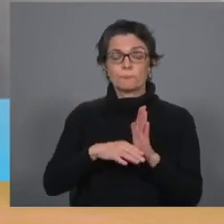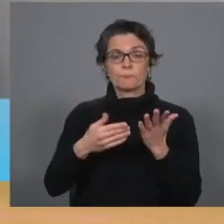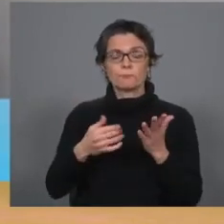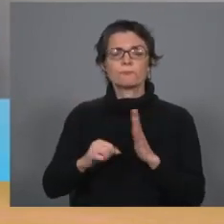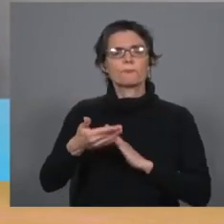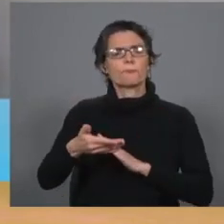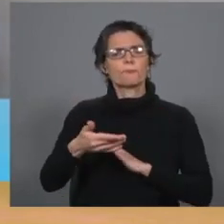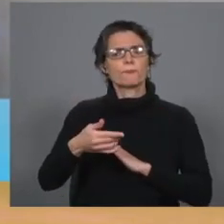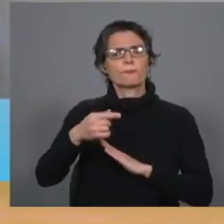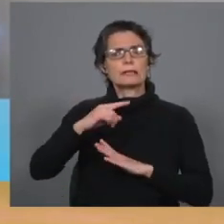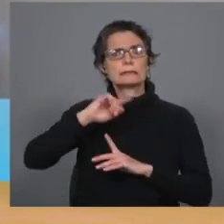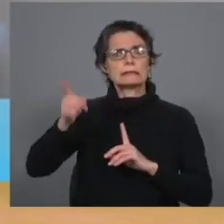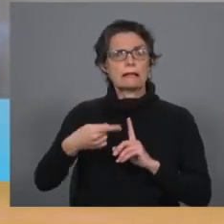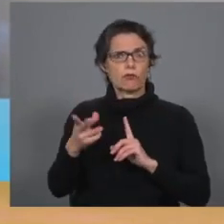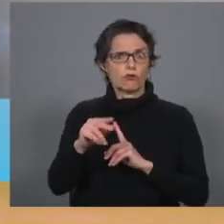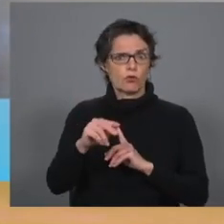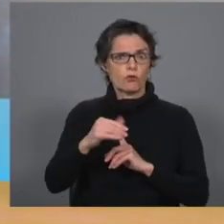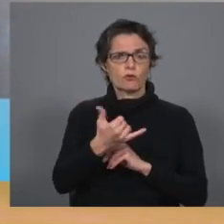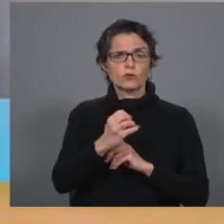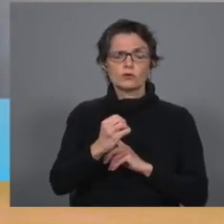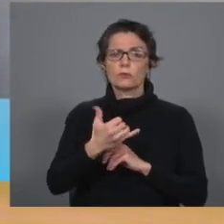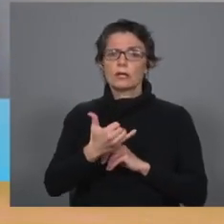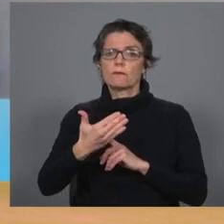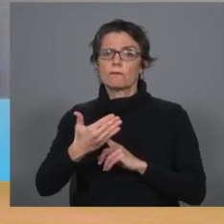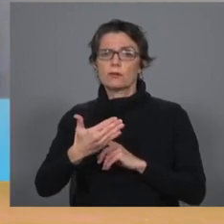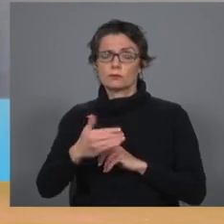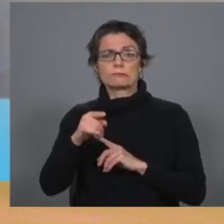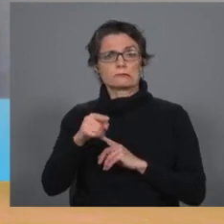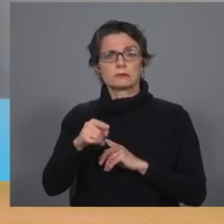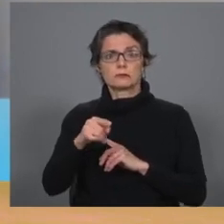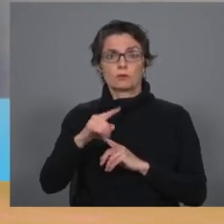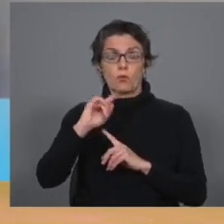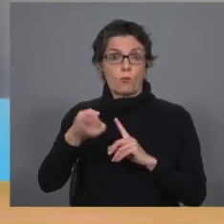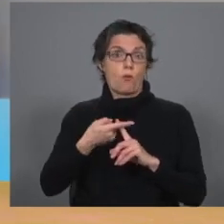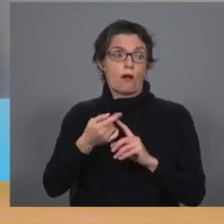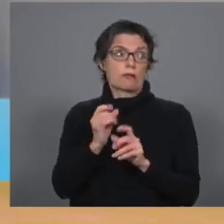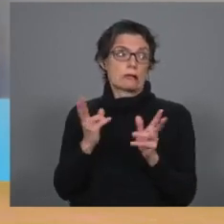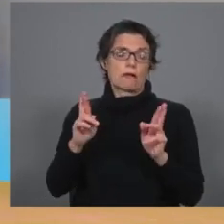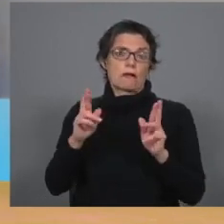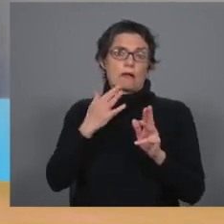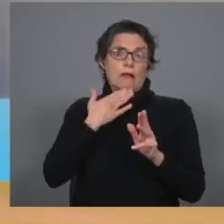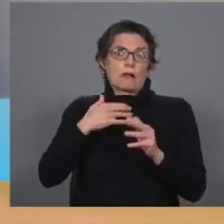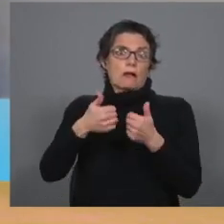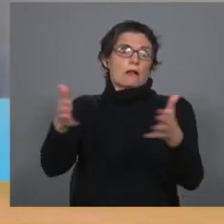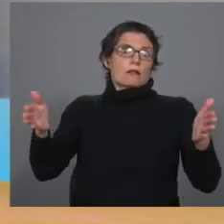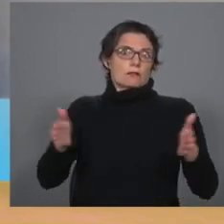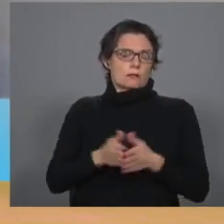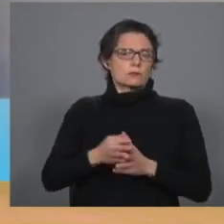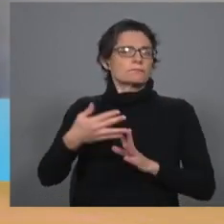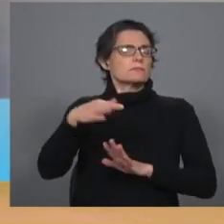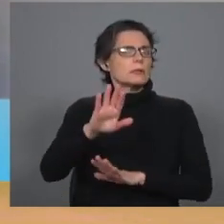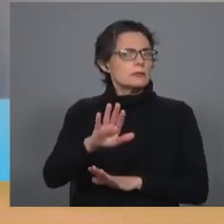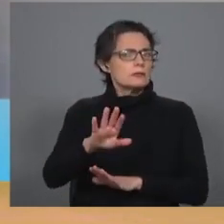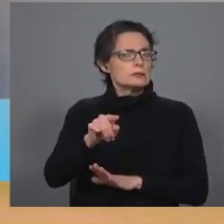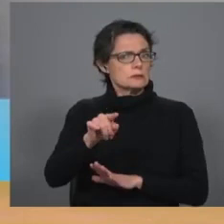Começamos este novo ano de 2021, que é um ano que se abre a todos cheio de esperança, mas também sem esquecer o ano